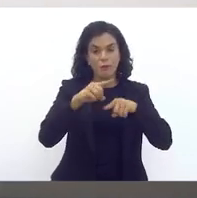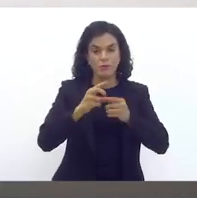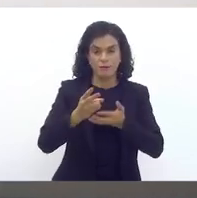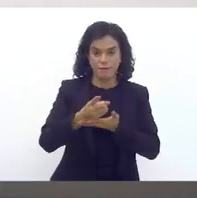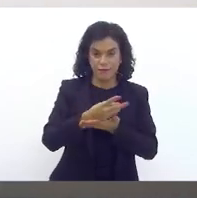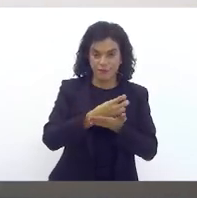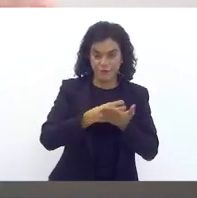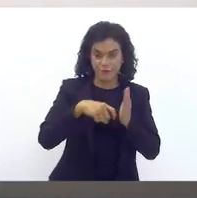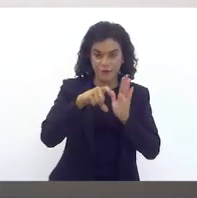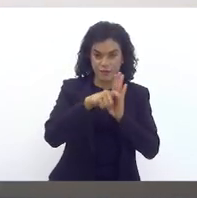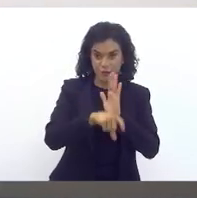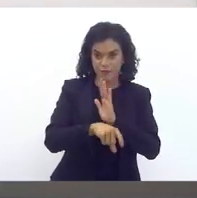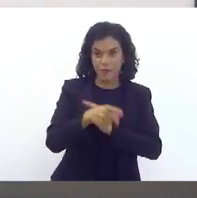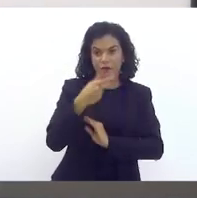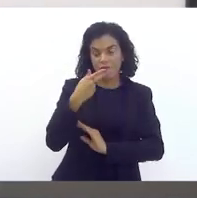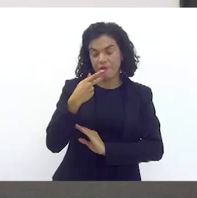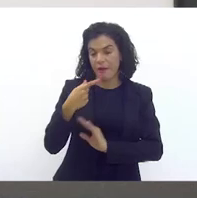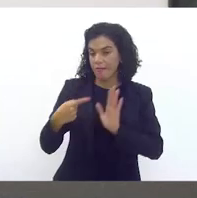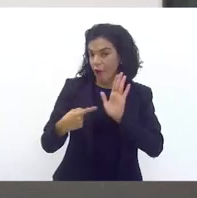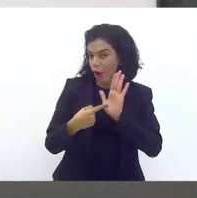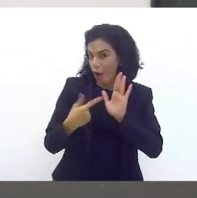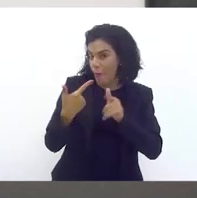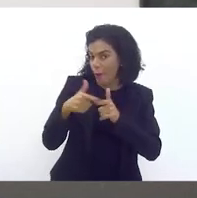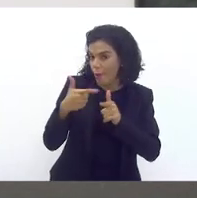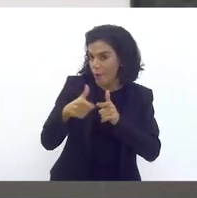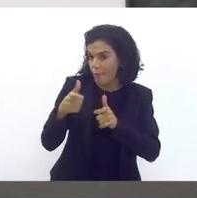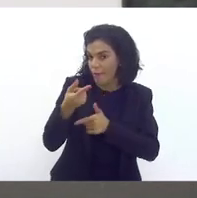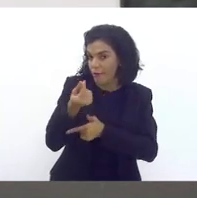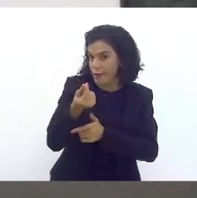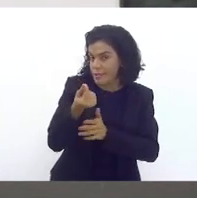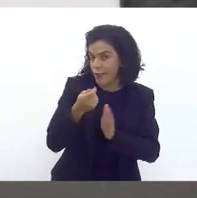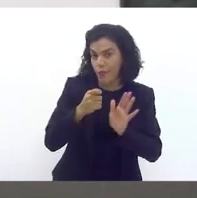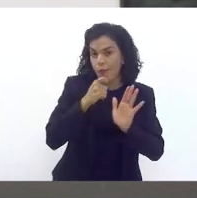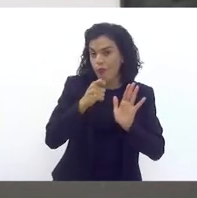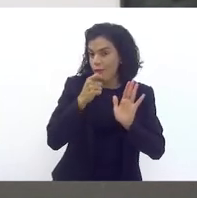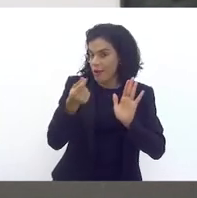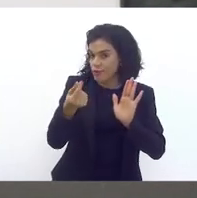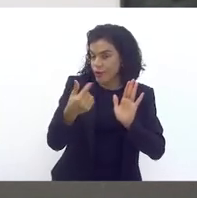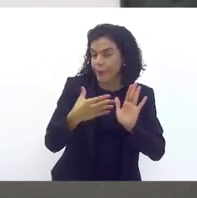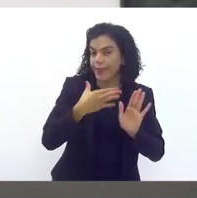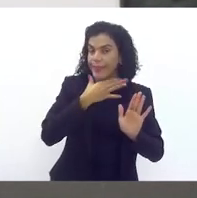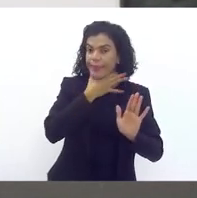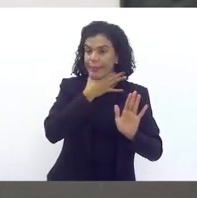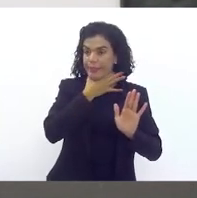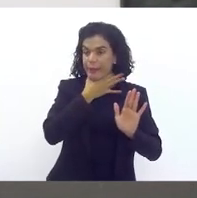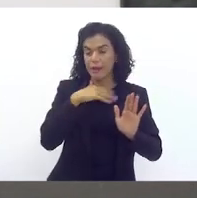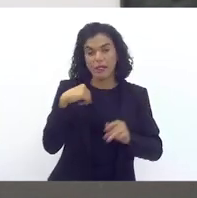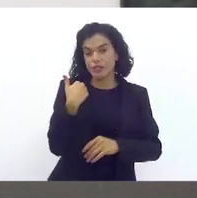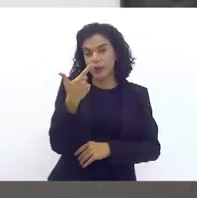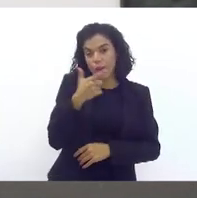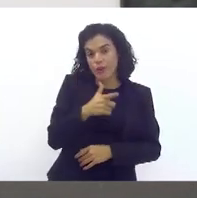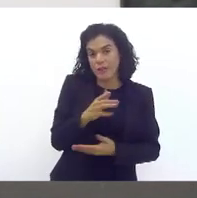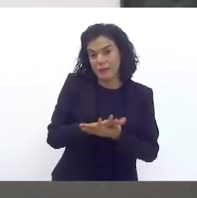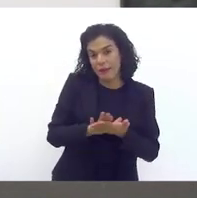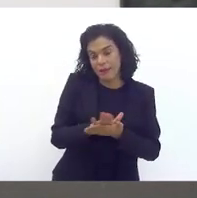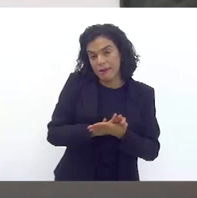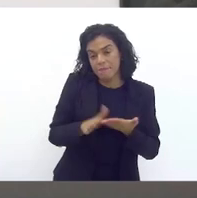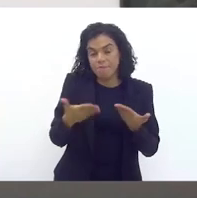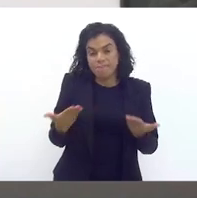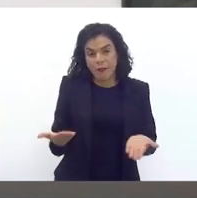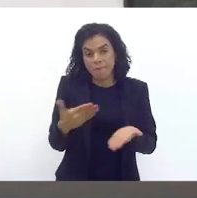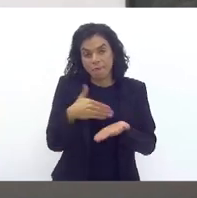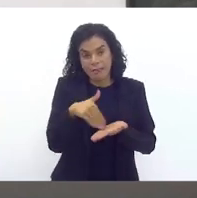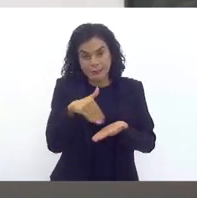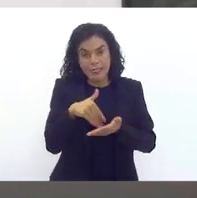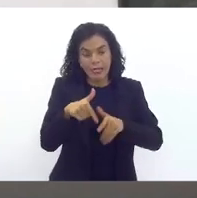sempre apontava a compensação financeira. Sem compensação financeira, nós não conseguiríamos nada. Então, a secretaria fez